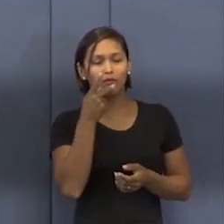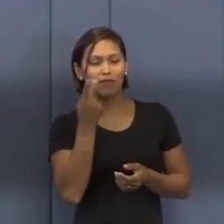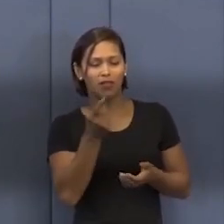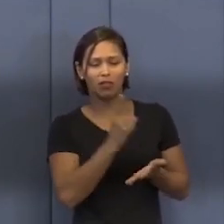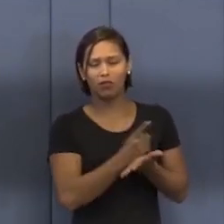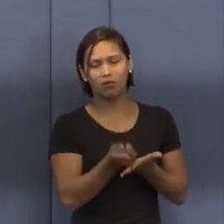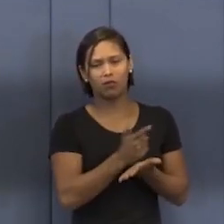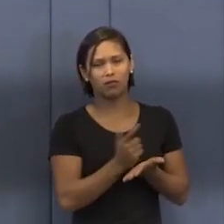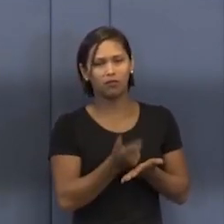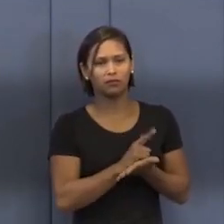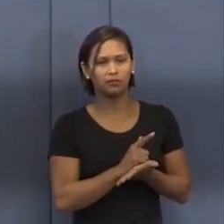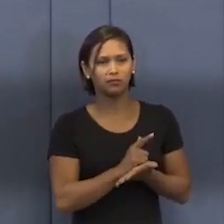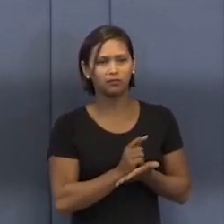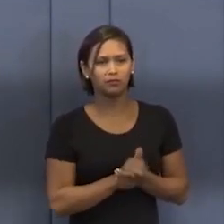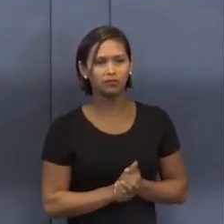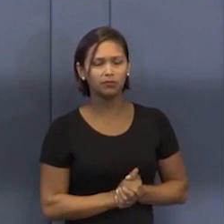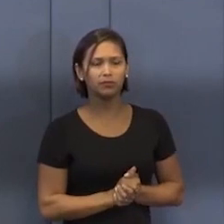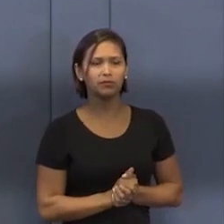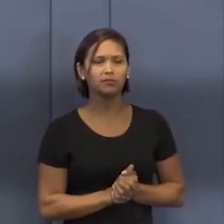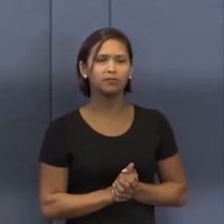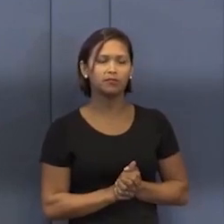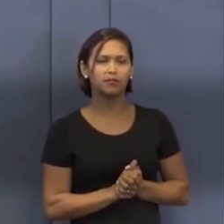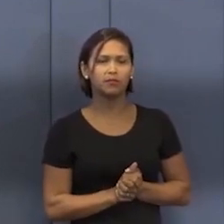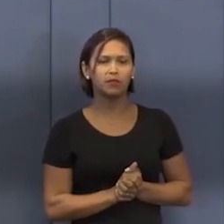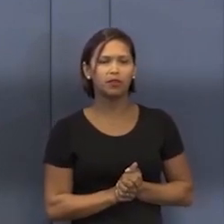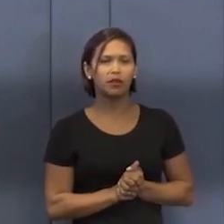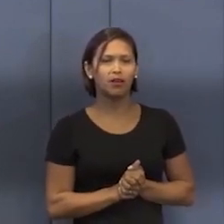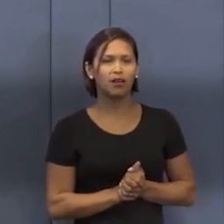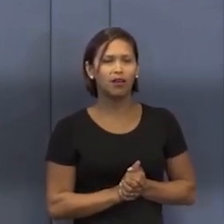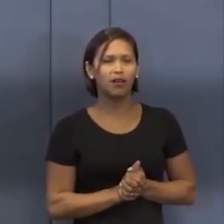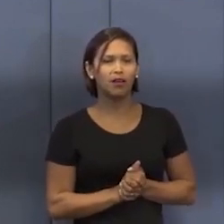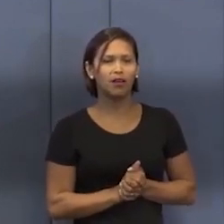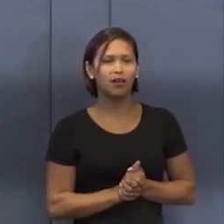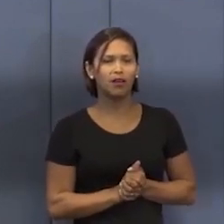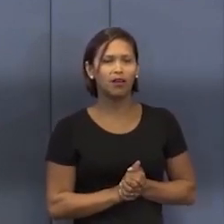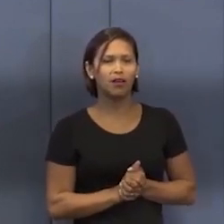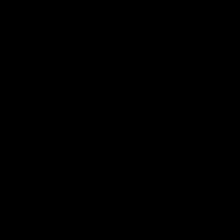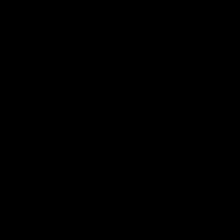o Yoram Razoni propõe de reflexão para nós.